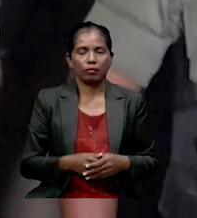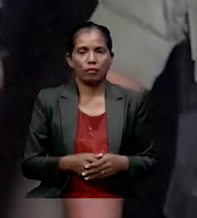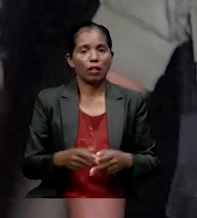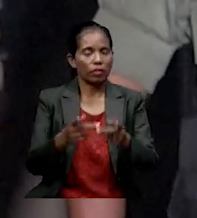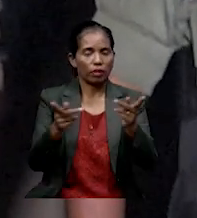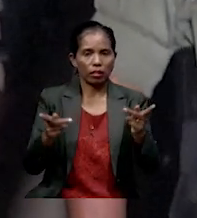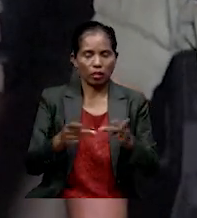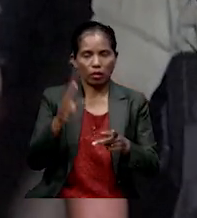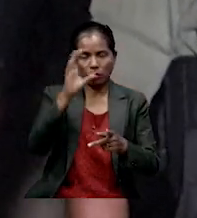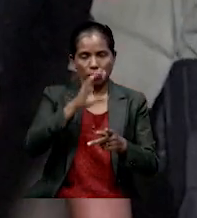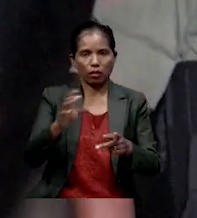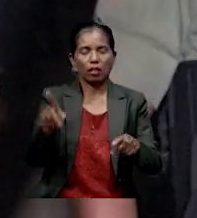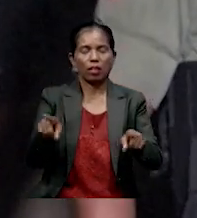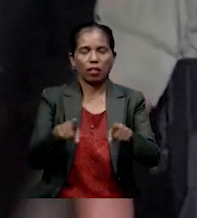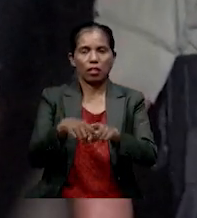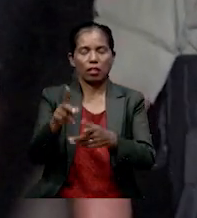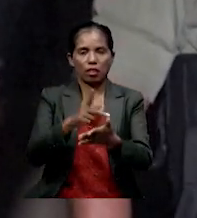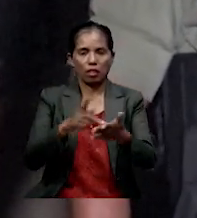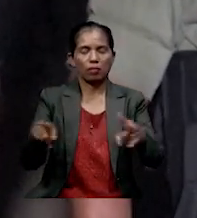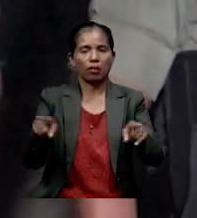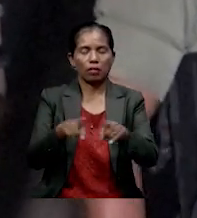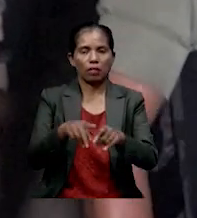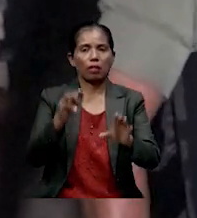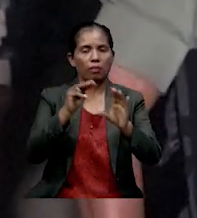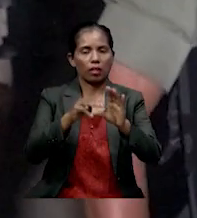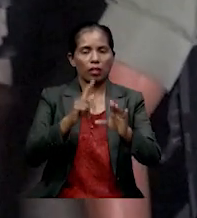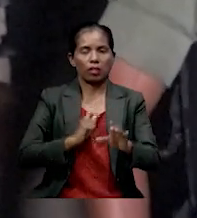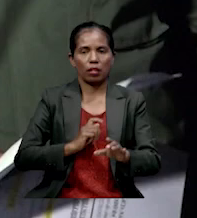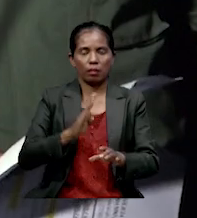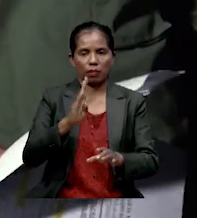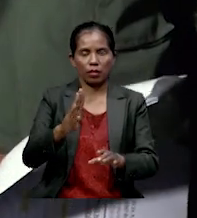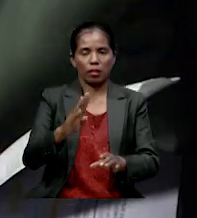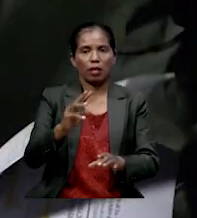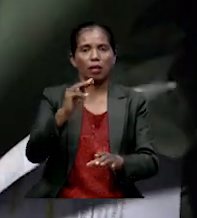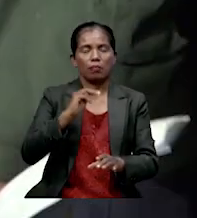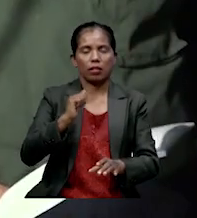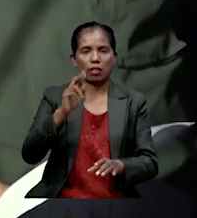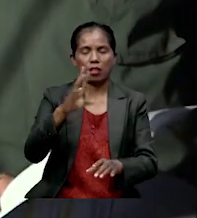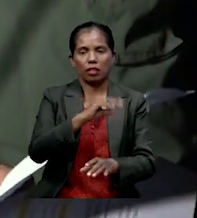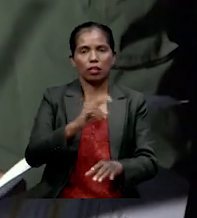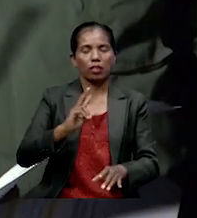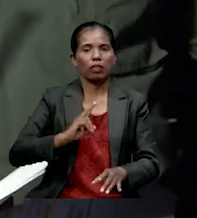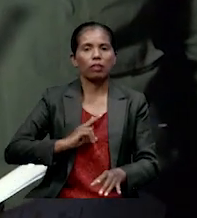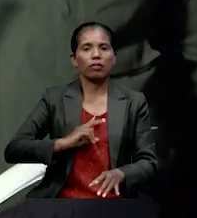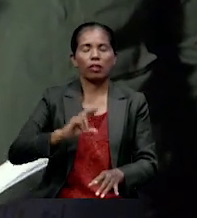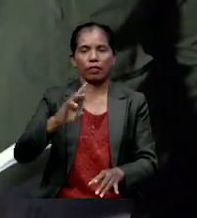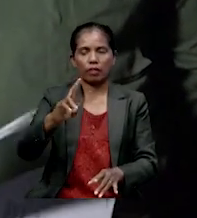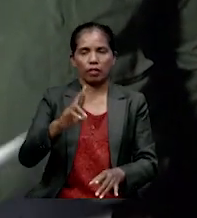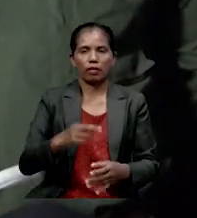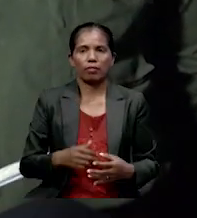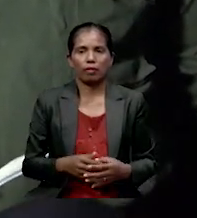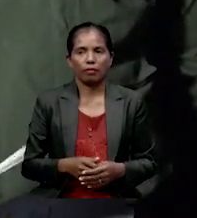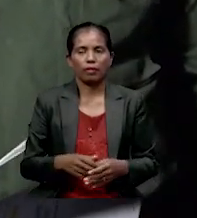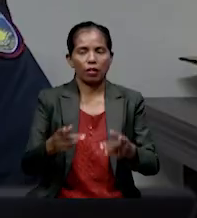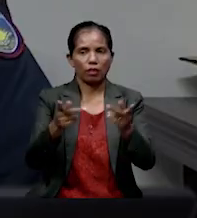nebe identificado sai local crime Macanesan, Mercado Taibesi, Mascarinhas, no Vila Verde. E fatem Hiraknebe,